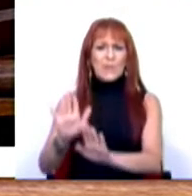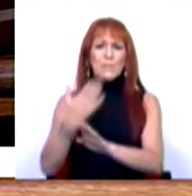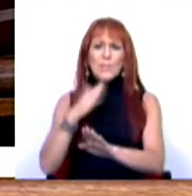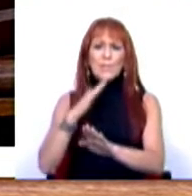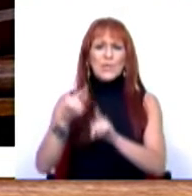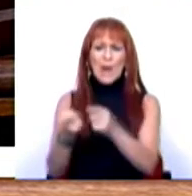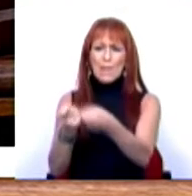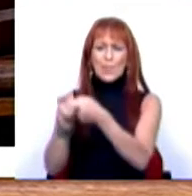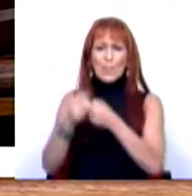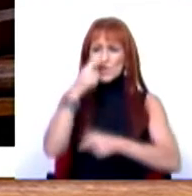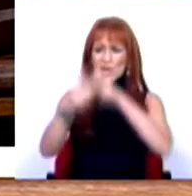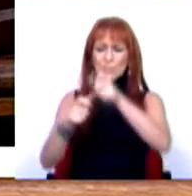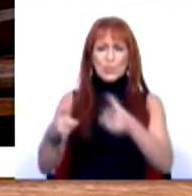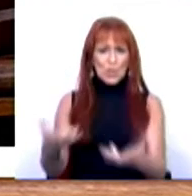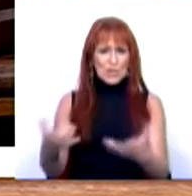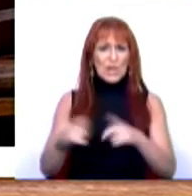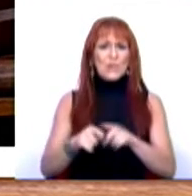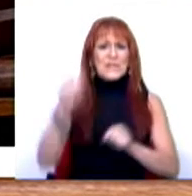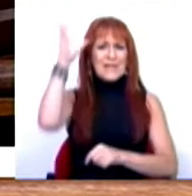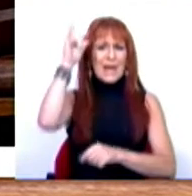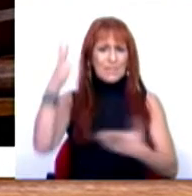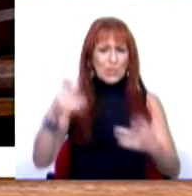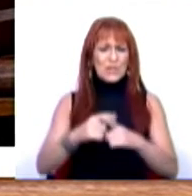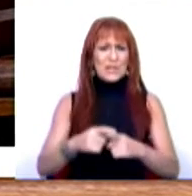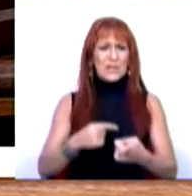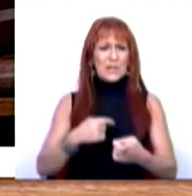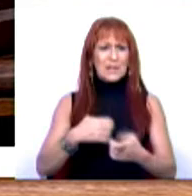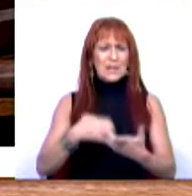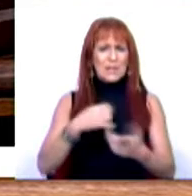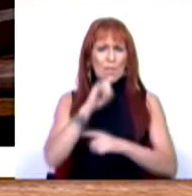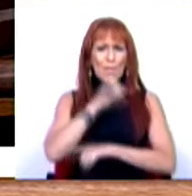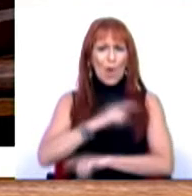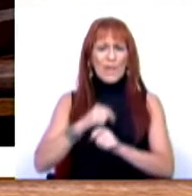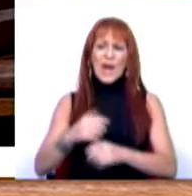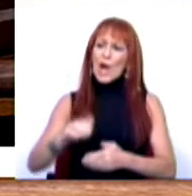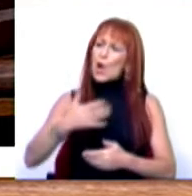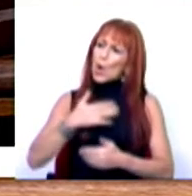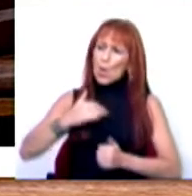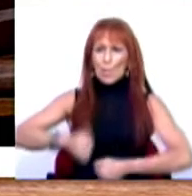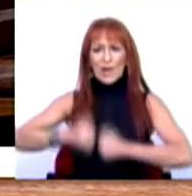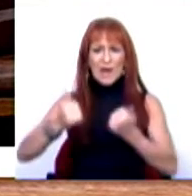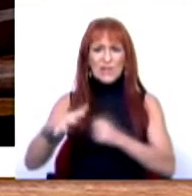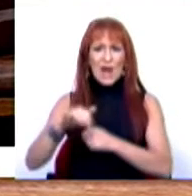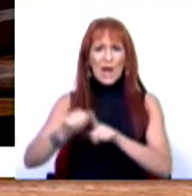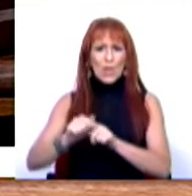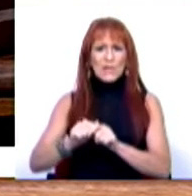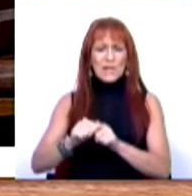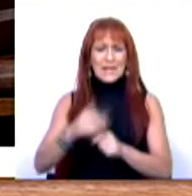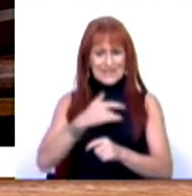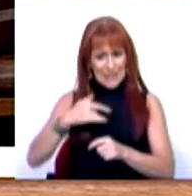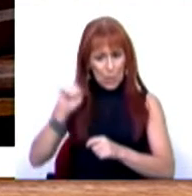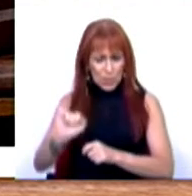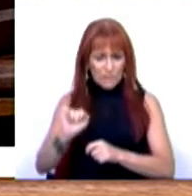e próximos às populações, onde os animais sem detentor possam ser recuperados, do ponto de vista da sanidade,